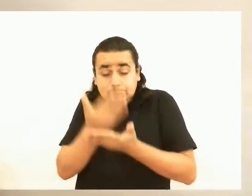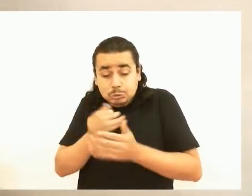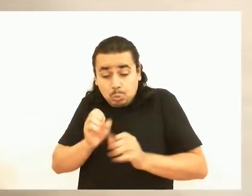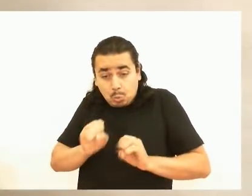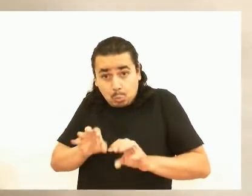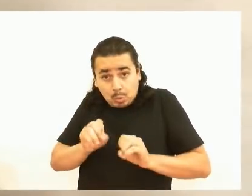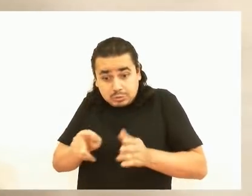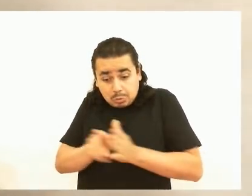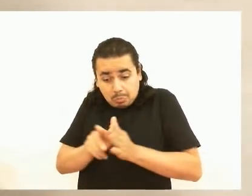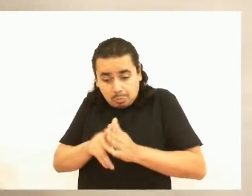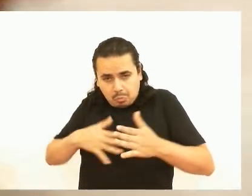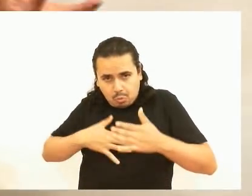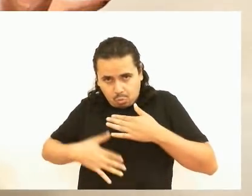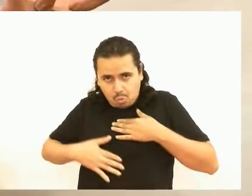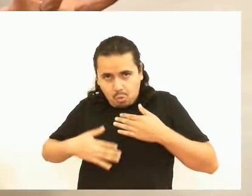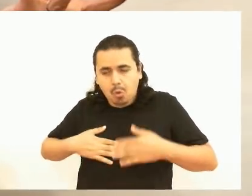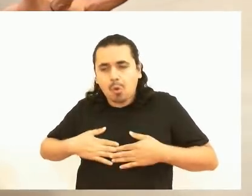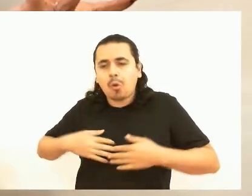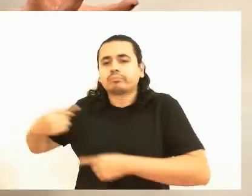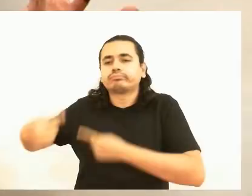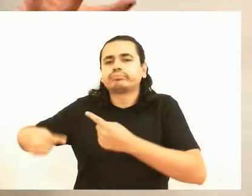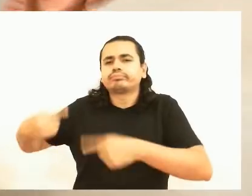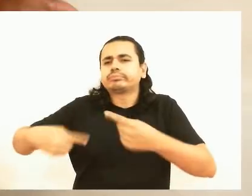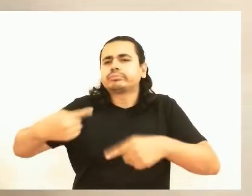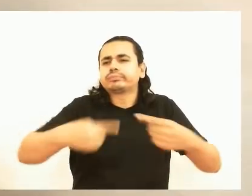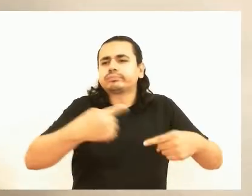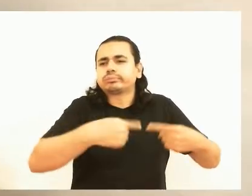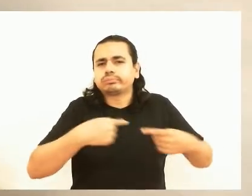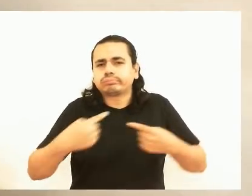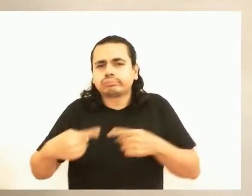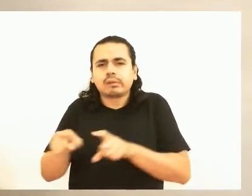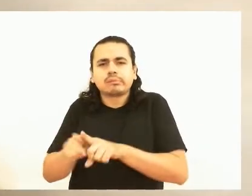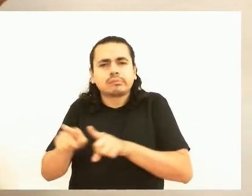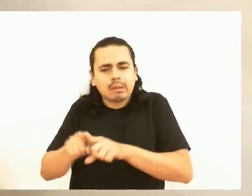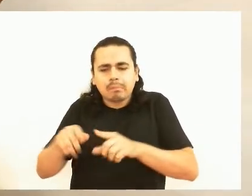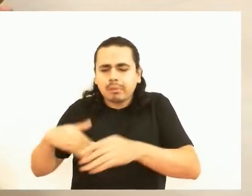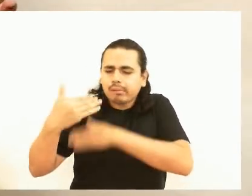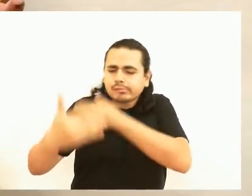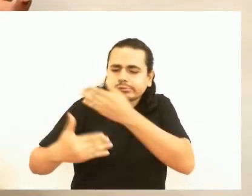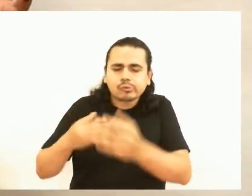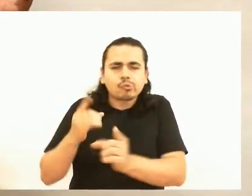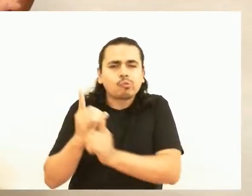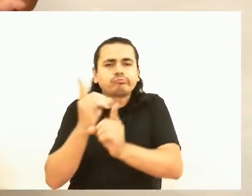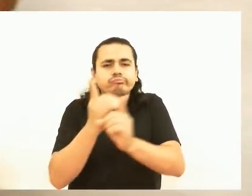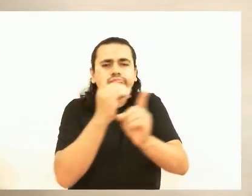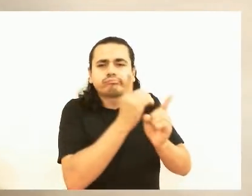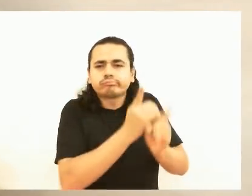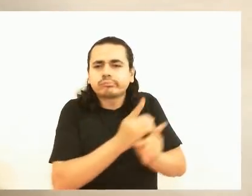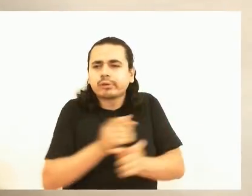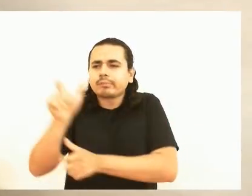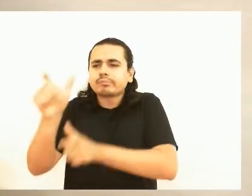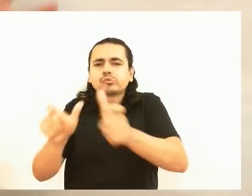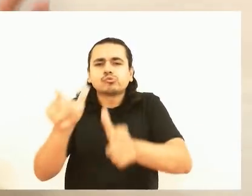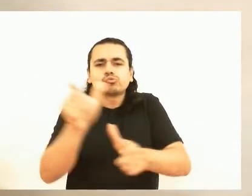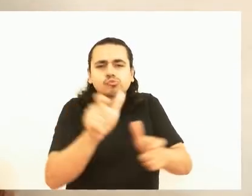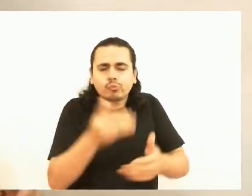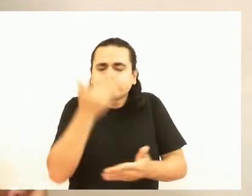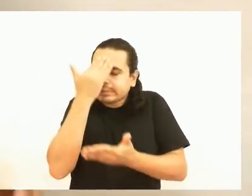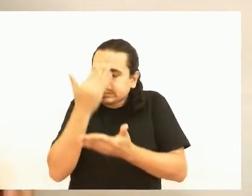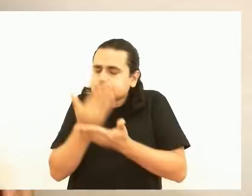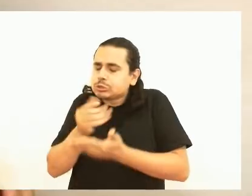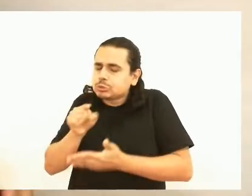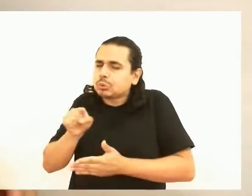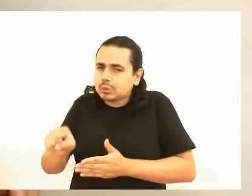corpo são diálogos de processos e diálogo encontros de presenças é isso que eu acredito